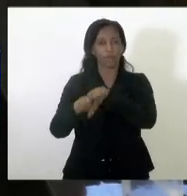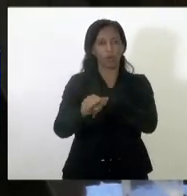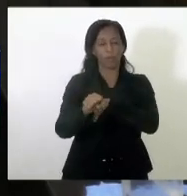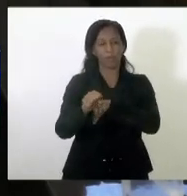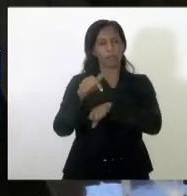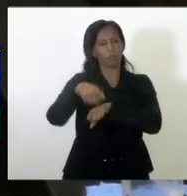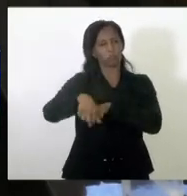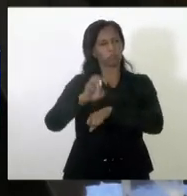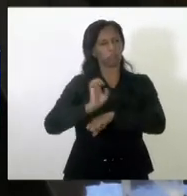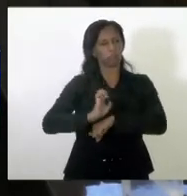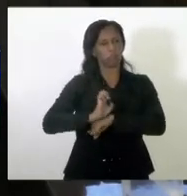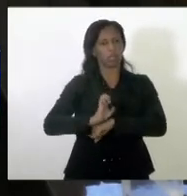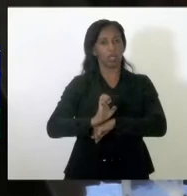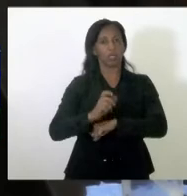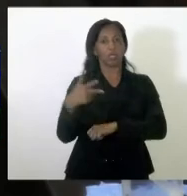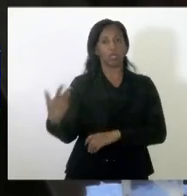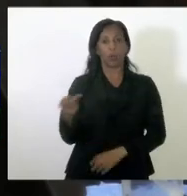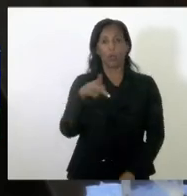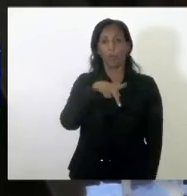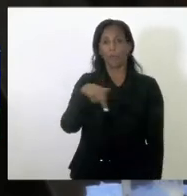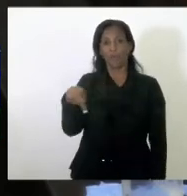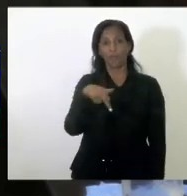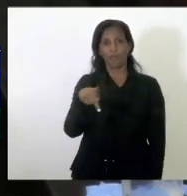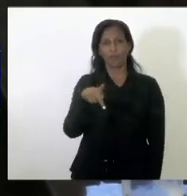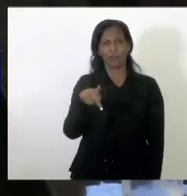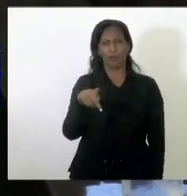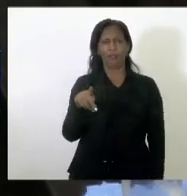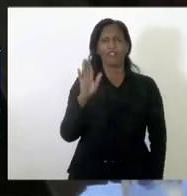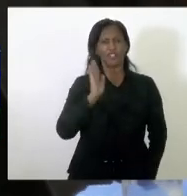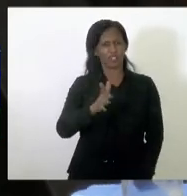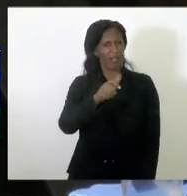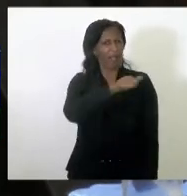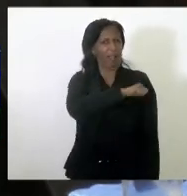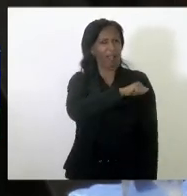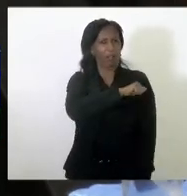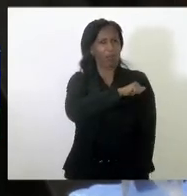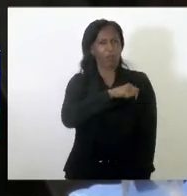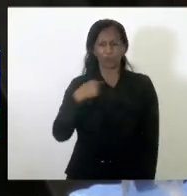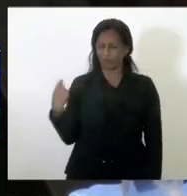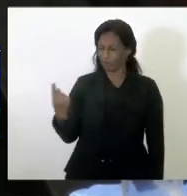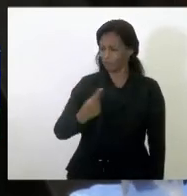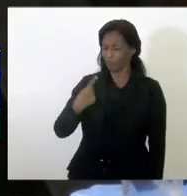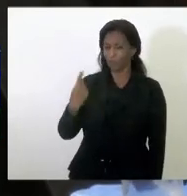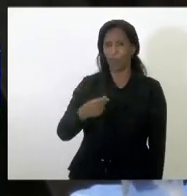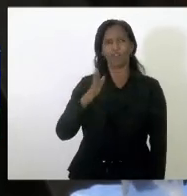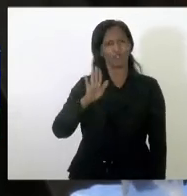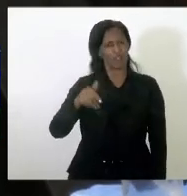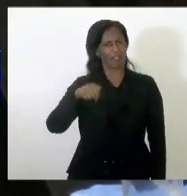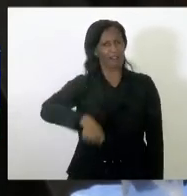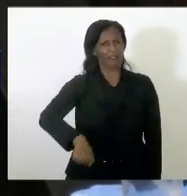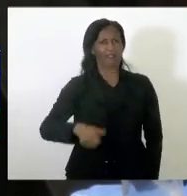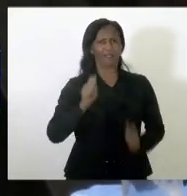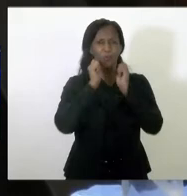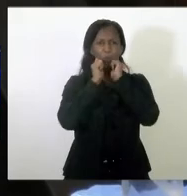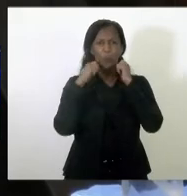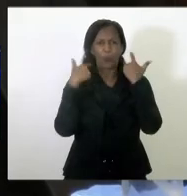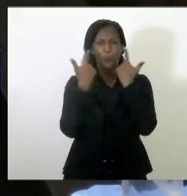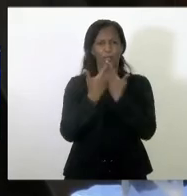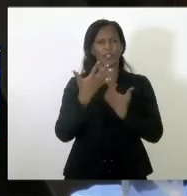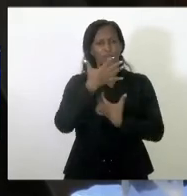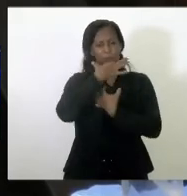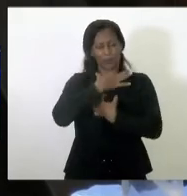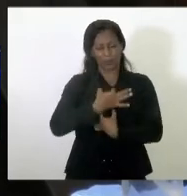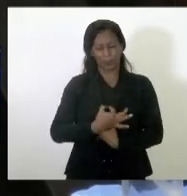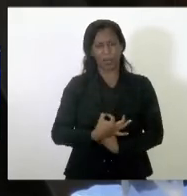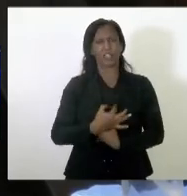Então, o professor Rafael Almada, que foi nosso aluno na UF, né, e que foi homenageado na Assembleia Legislativa por iniciativa minha e do deputado